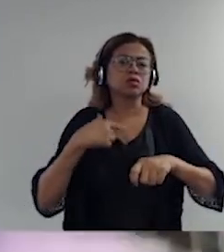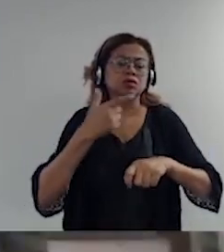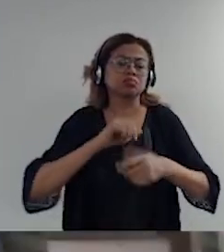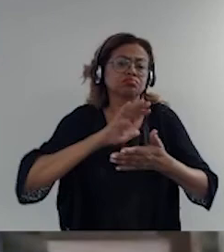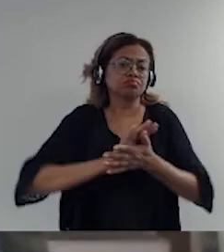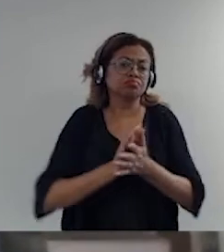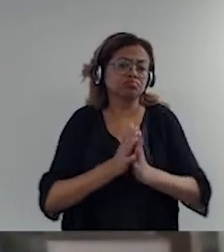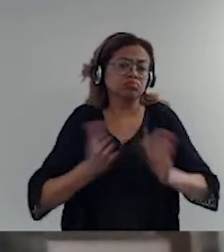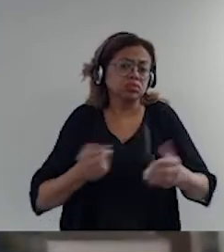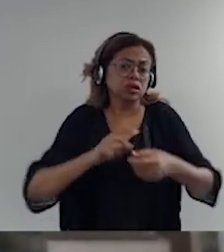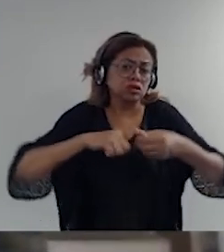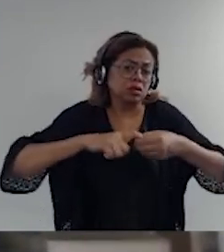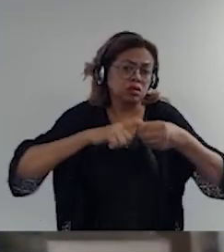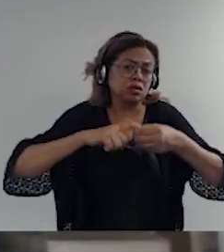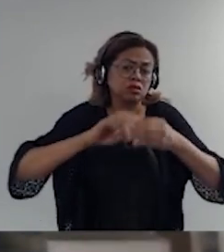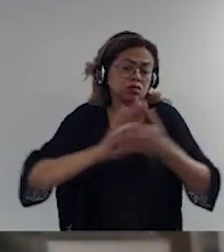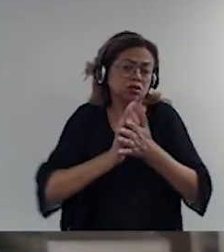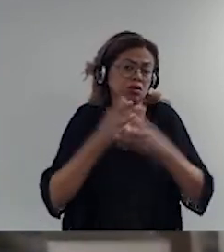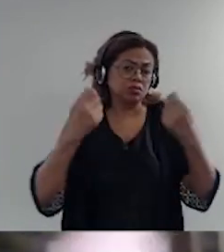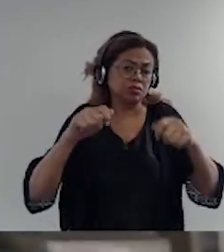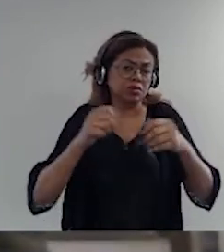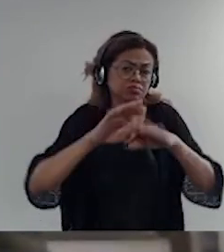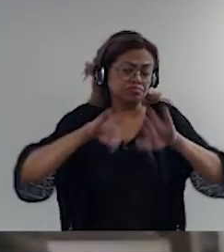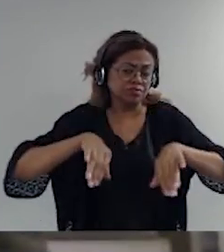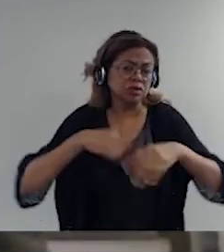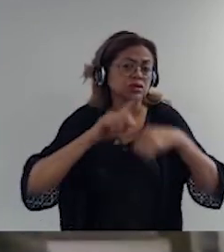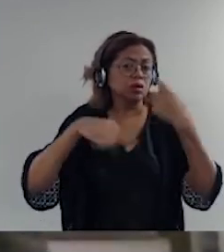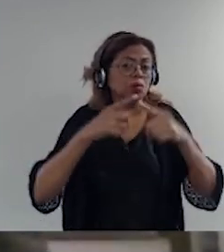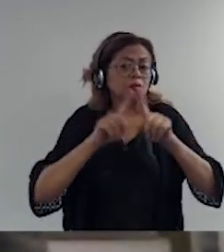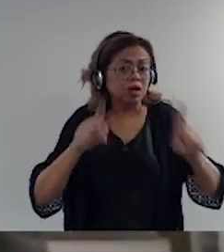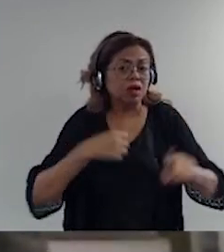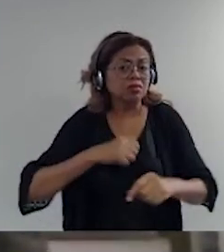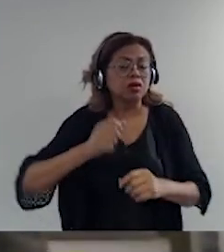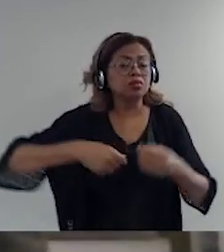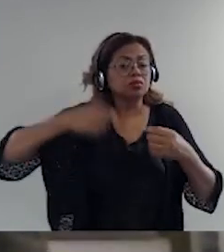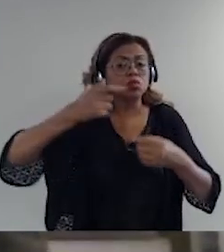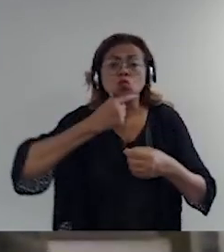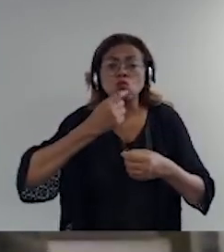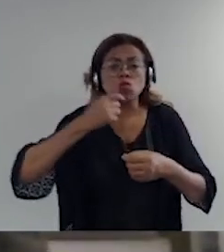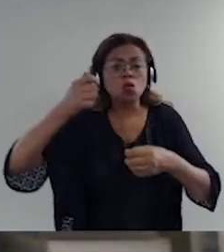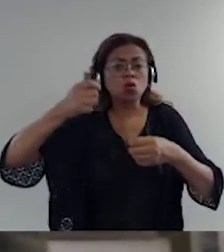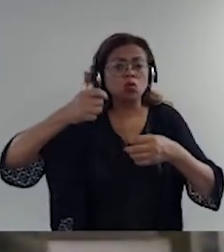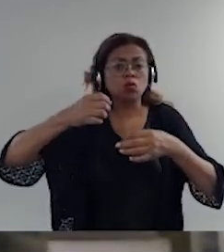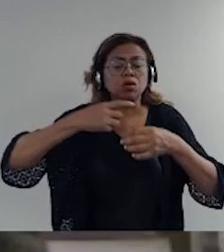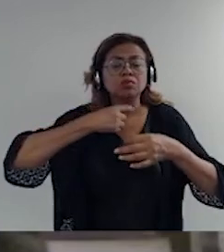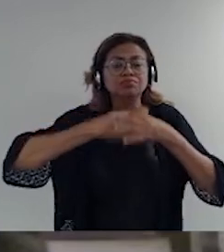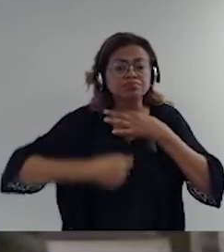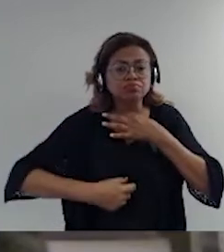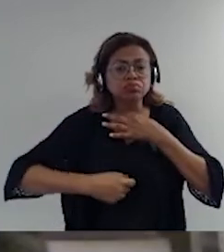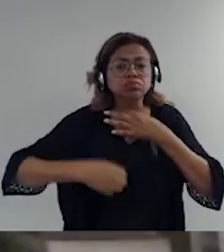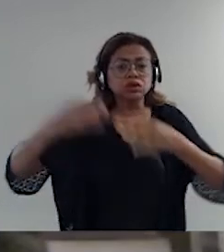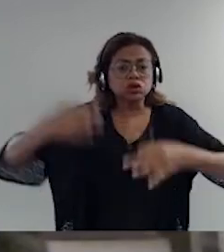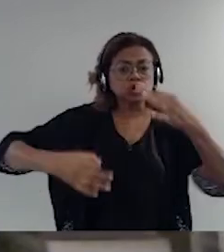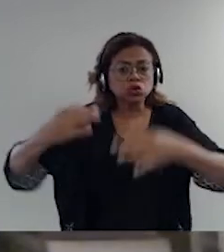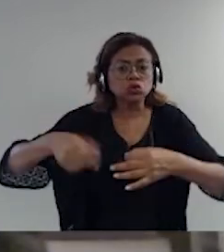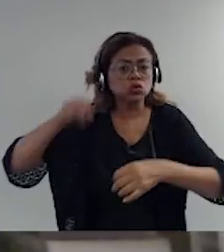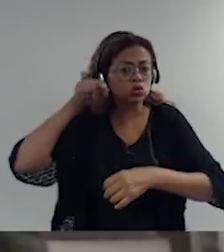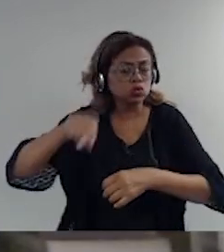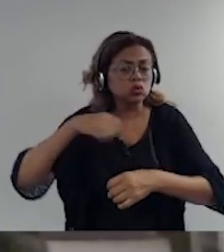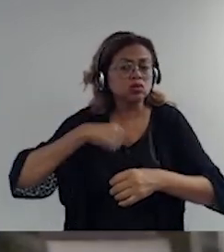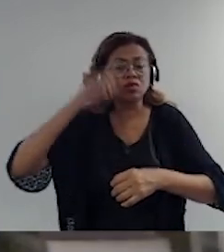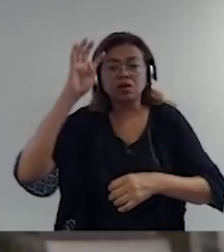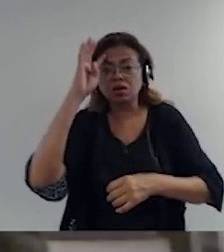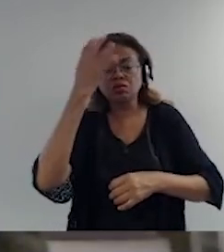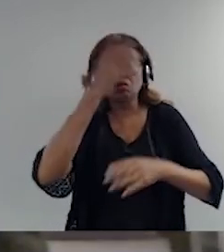insolvência. É um problema de interpretação do que vem a ser realmente o interesse superior da companhia.